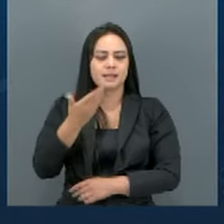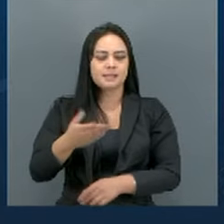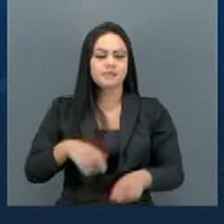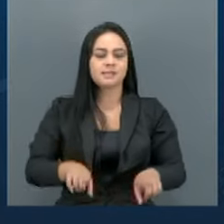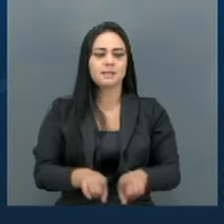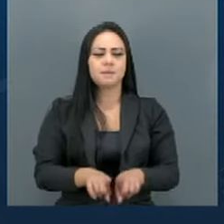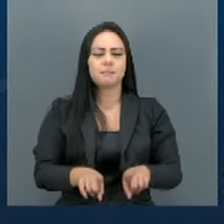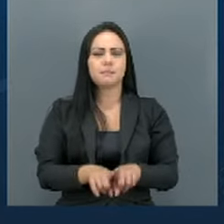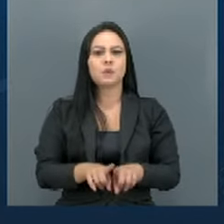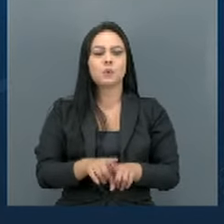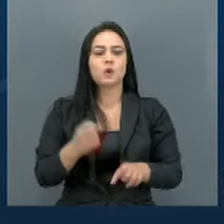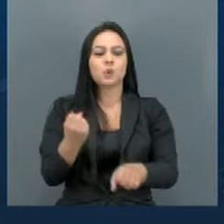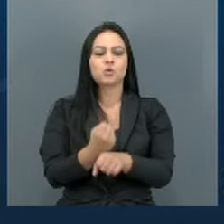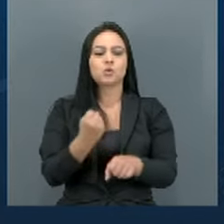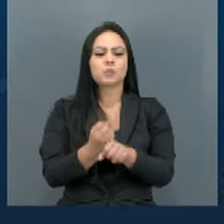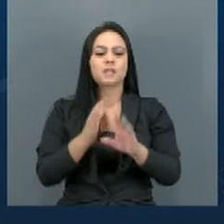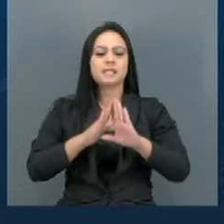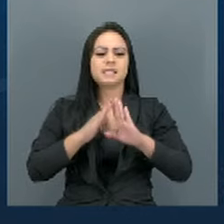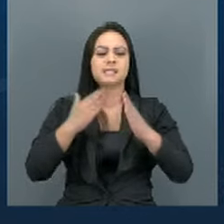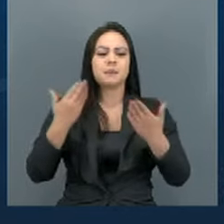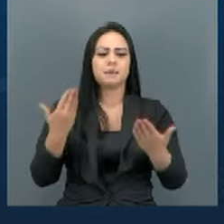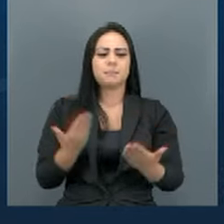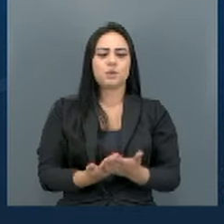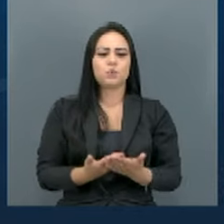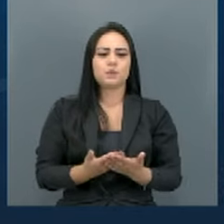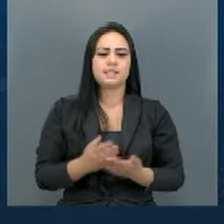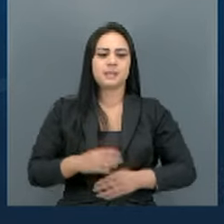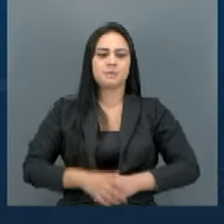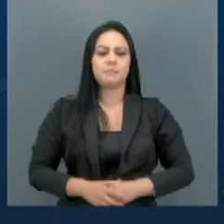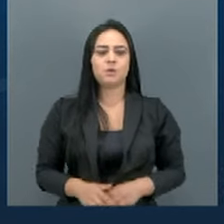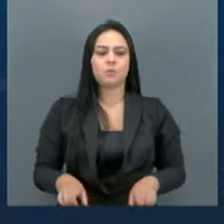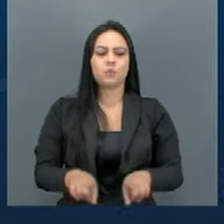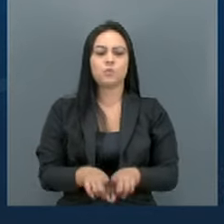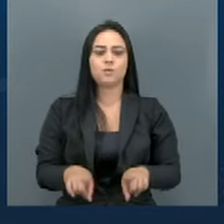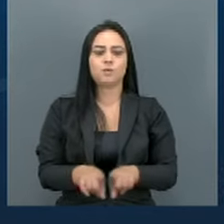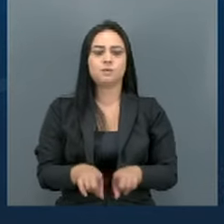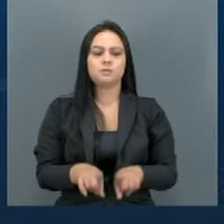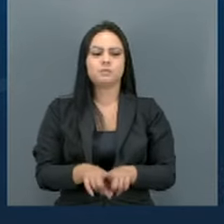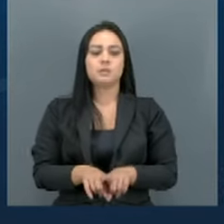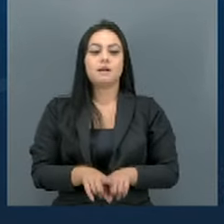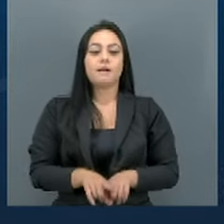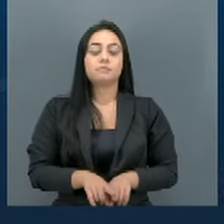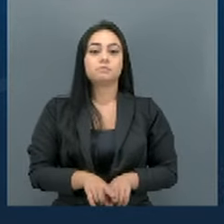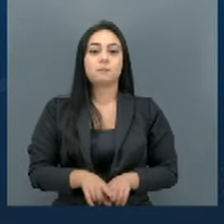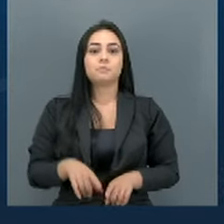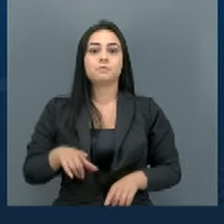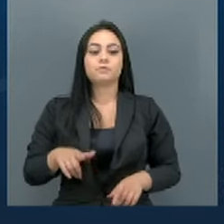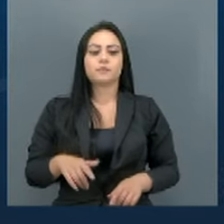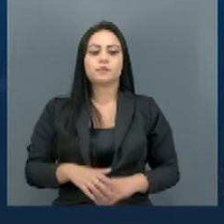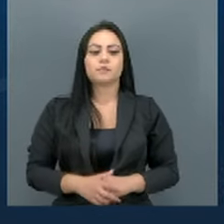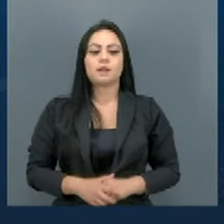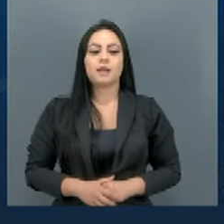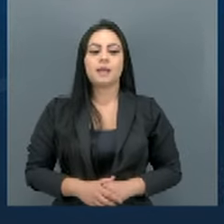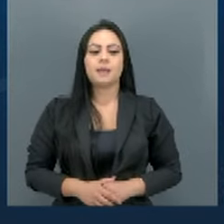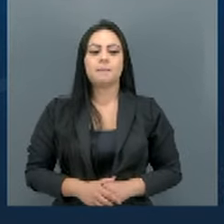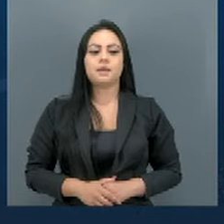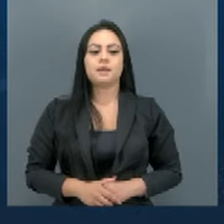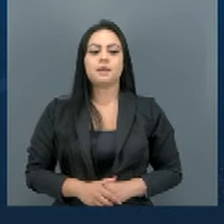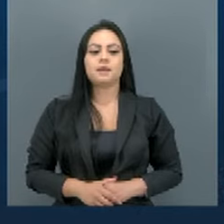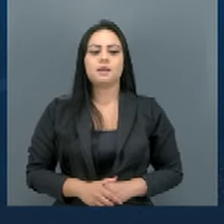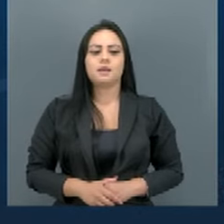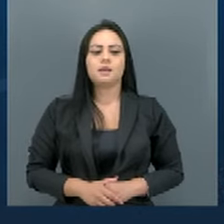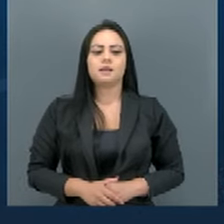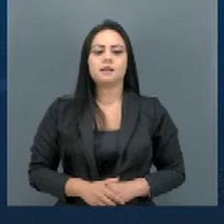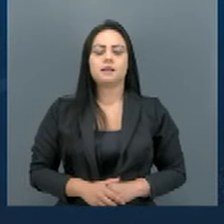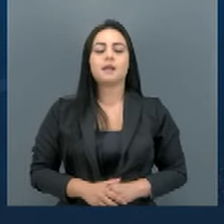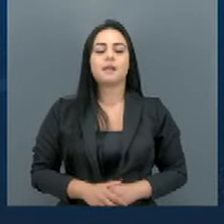construirmos uma escola dentro da reserva, uma escola. E até hoje sequer obtivemos resposta disso. Qual a